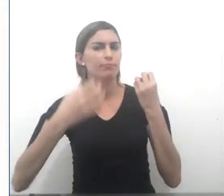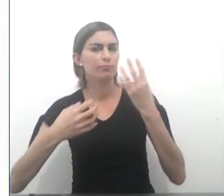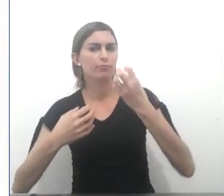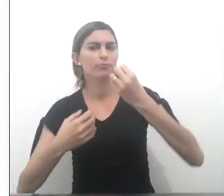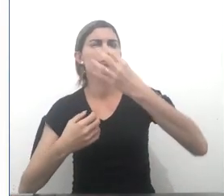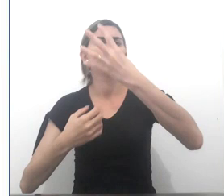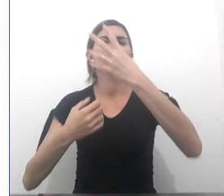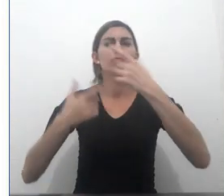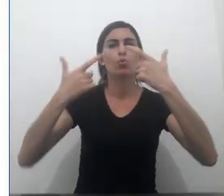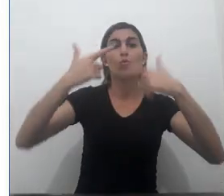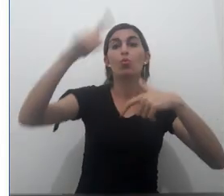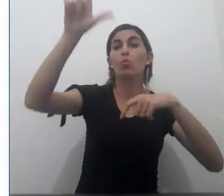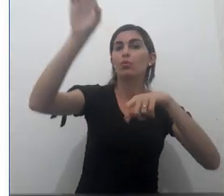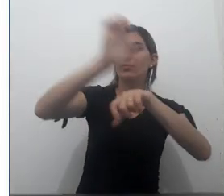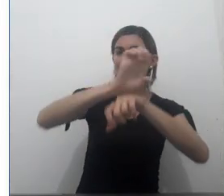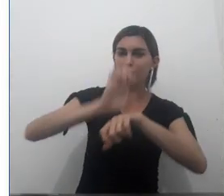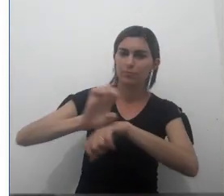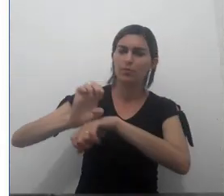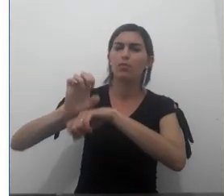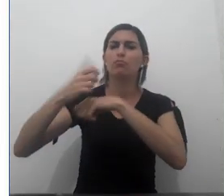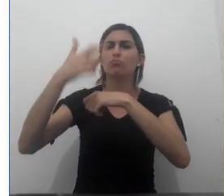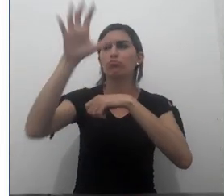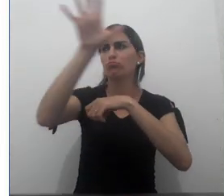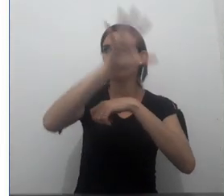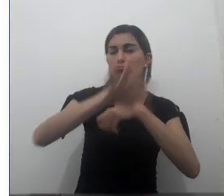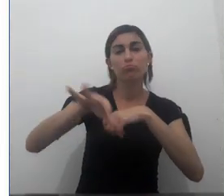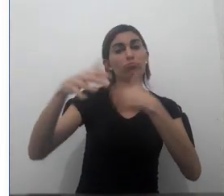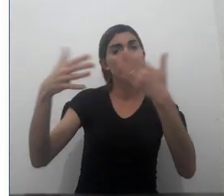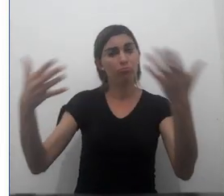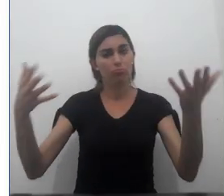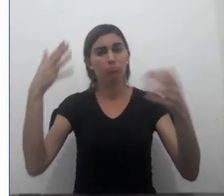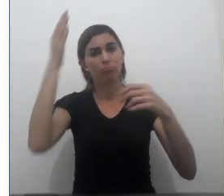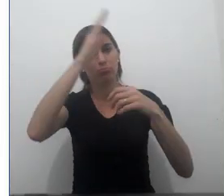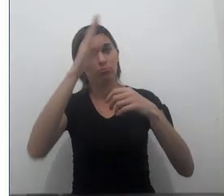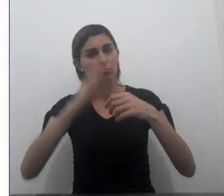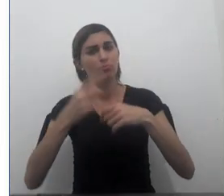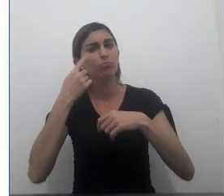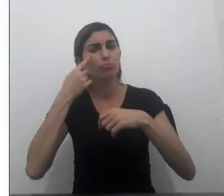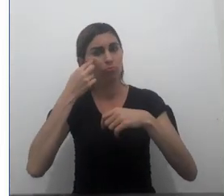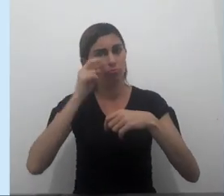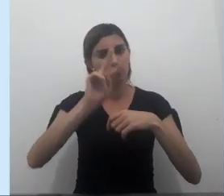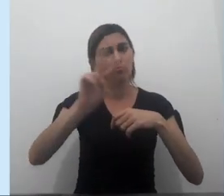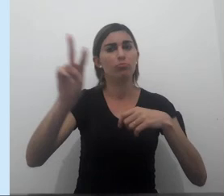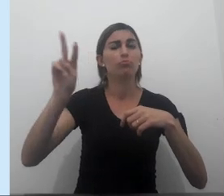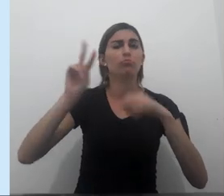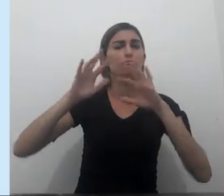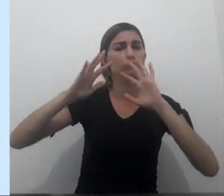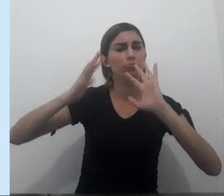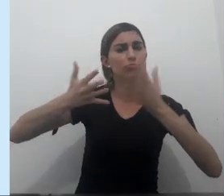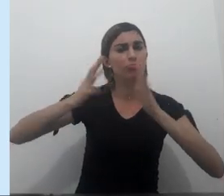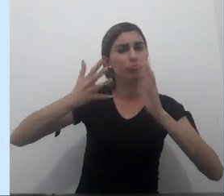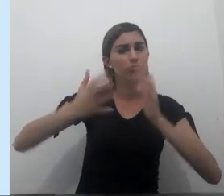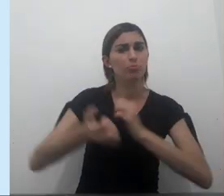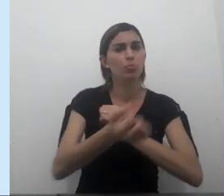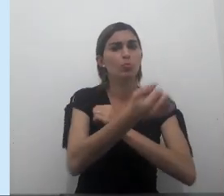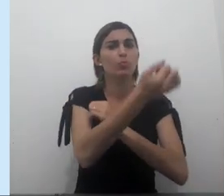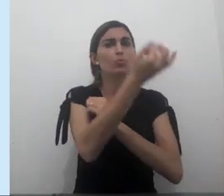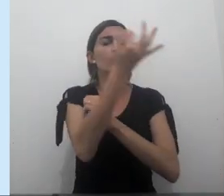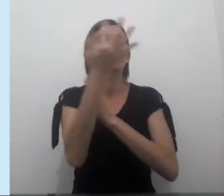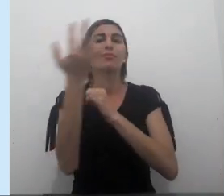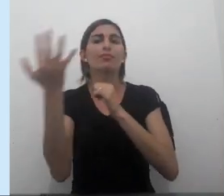viajar, de ir para outro estado ou ir para outra região do Brasil, você já deve ter observado